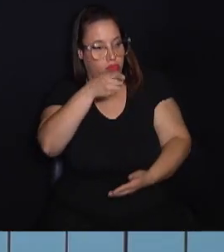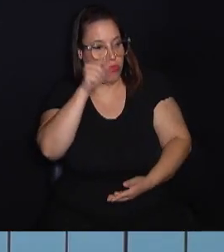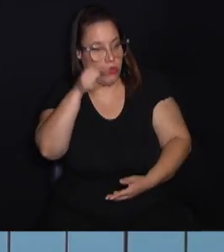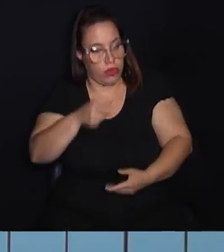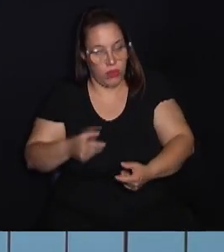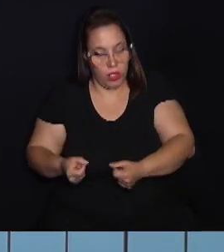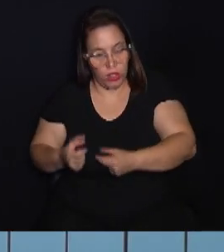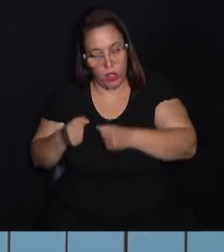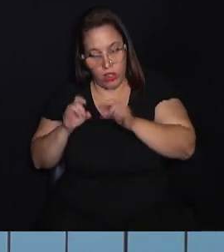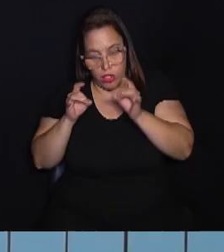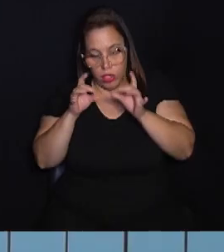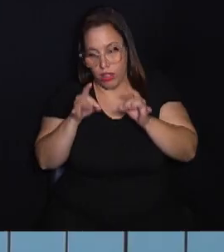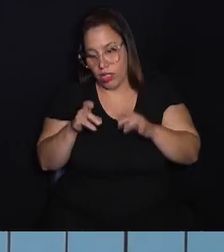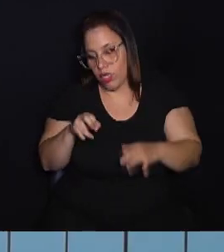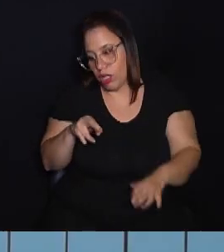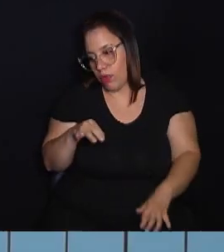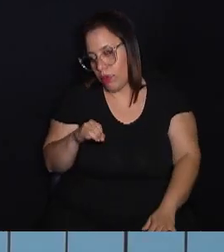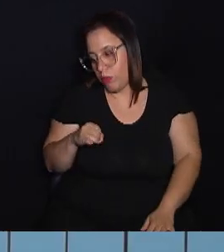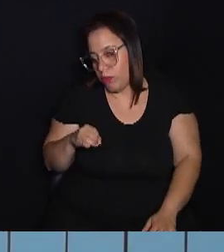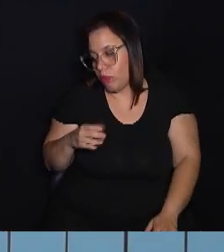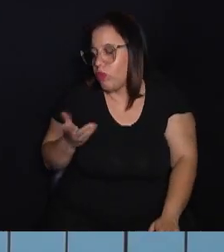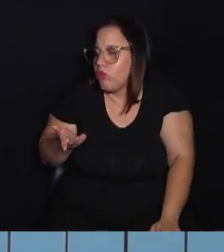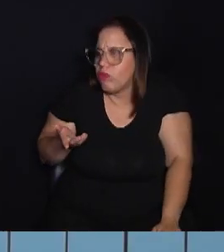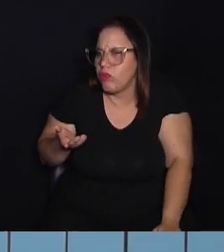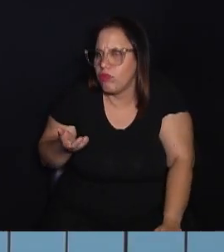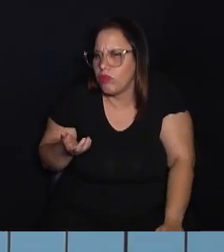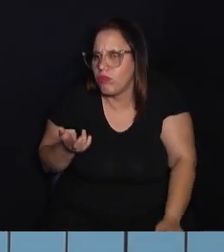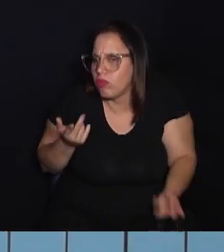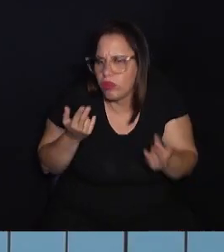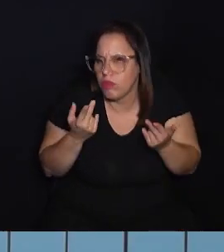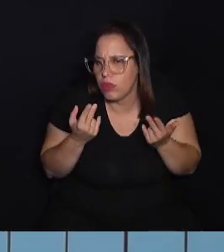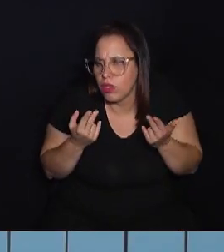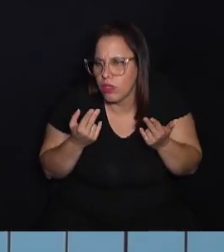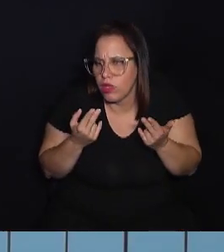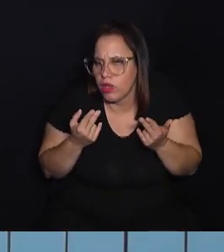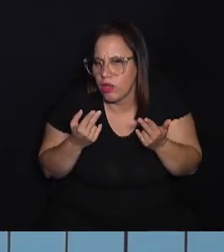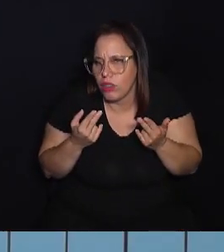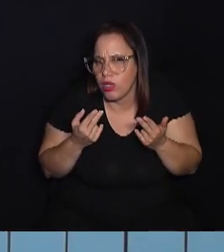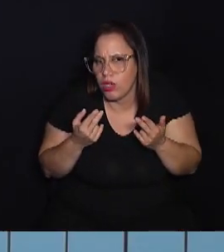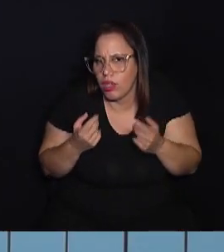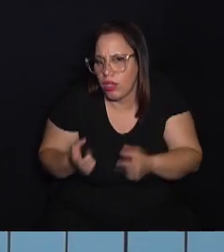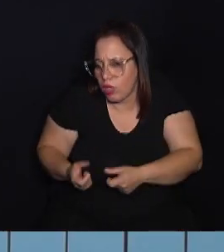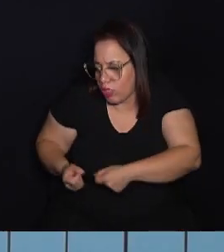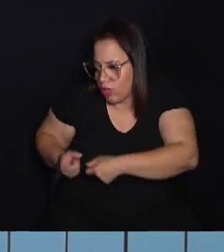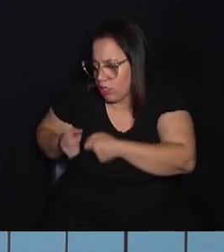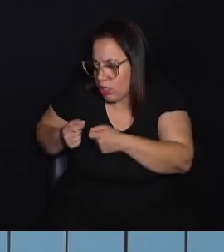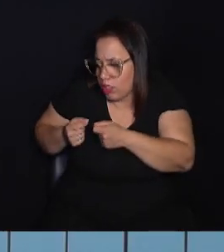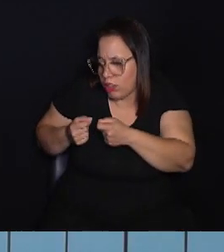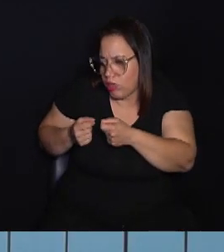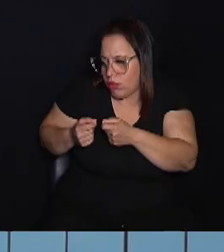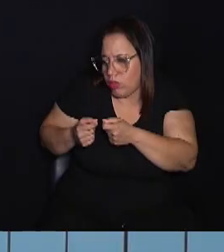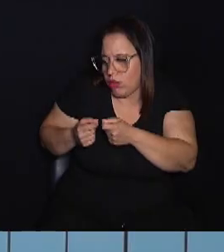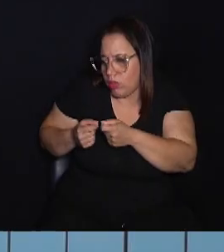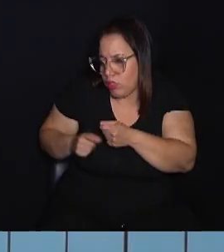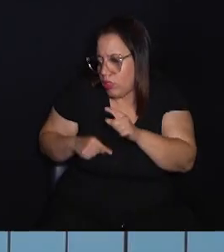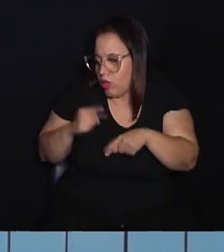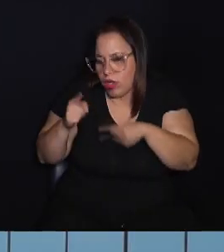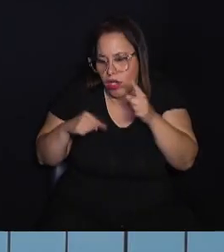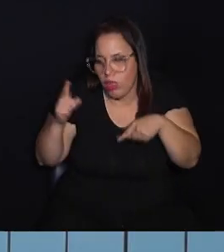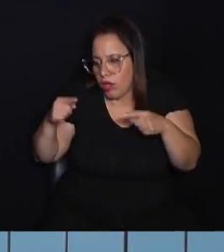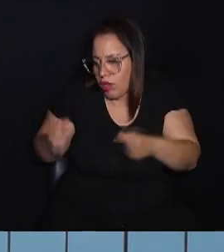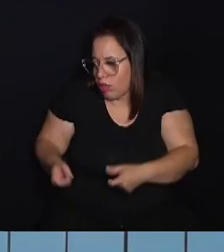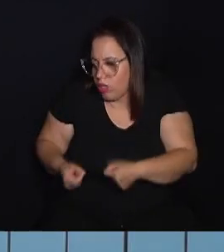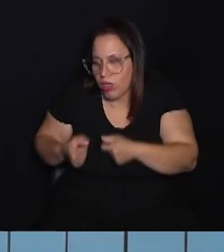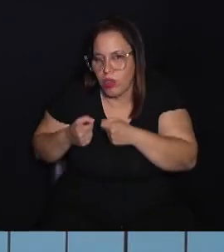esse tipo específico de câncer de mama? É a mesma forma do câncer de mama, vamos dizer, né, dos demais cânceres